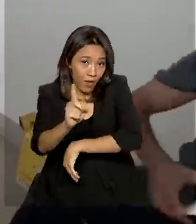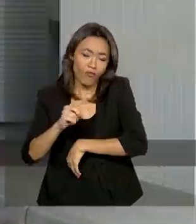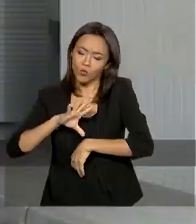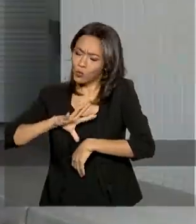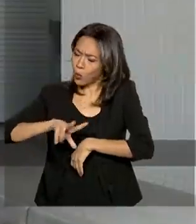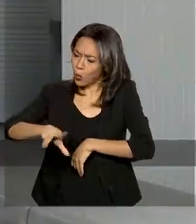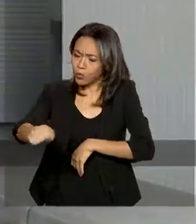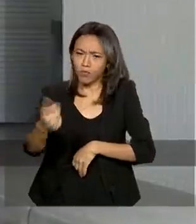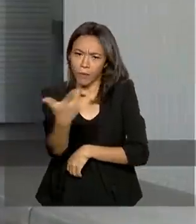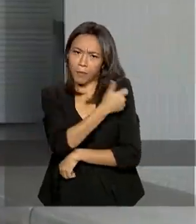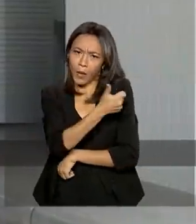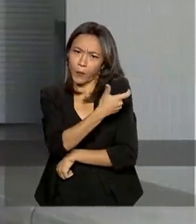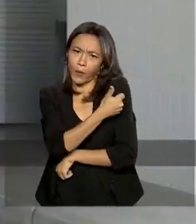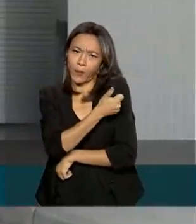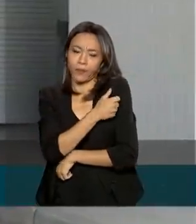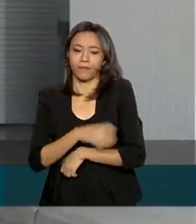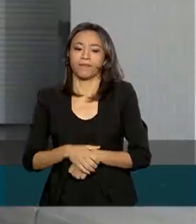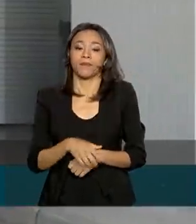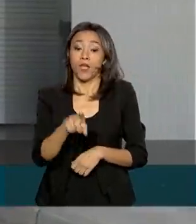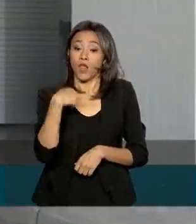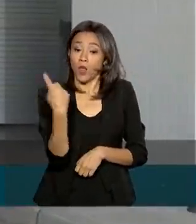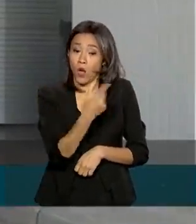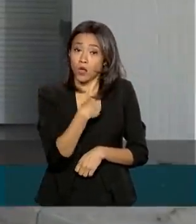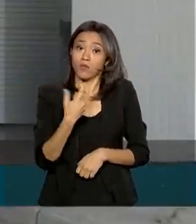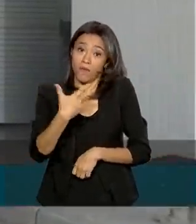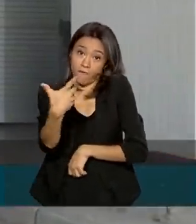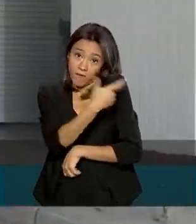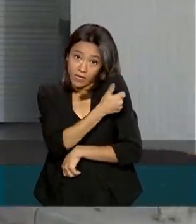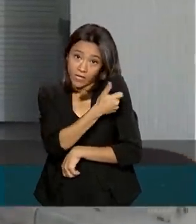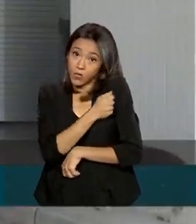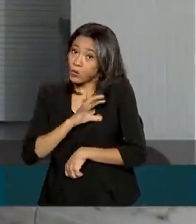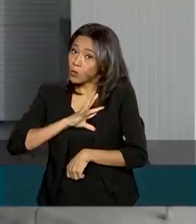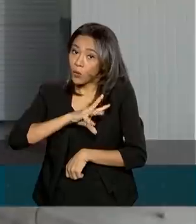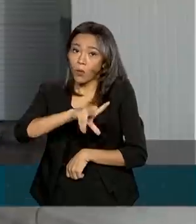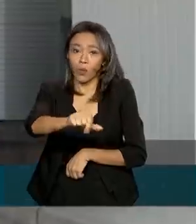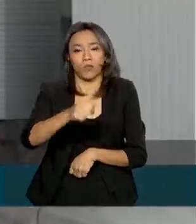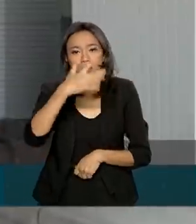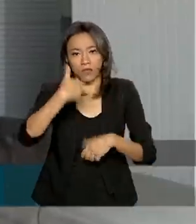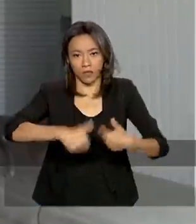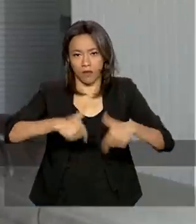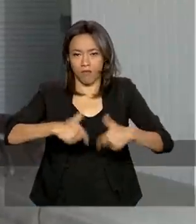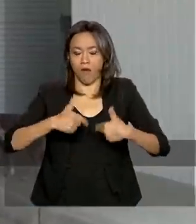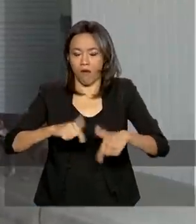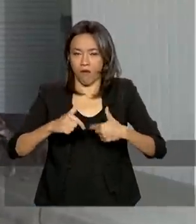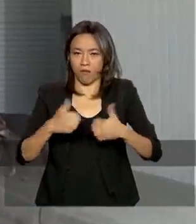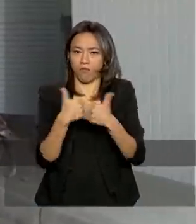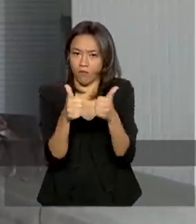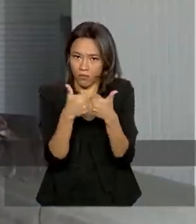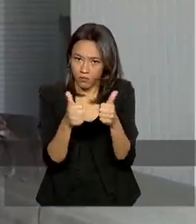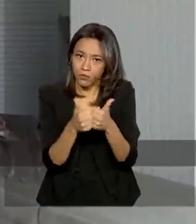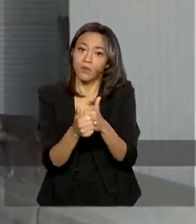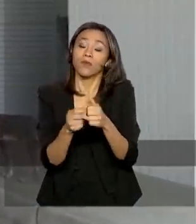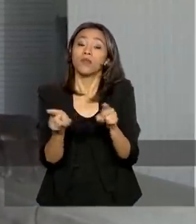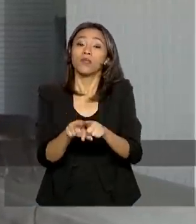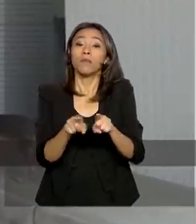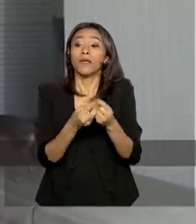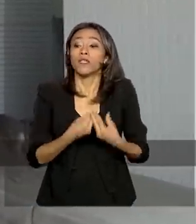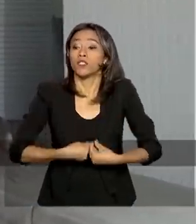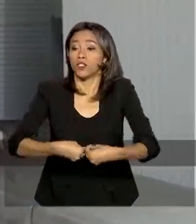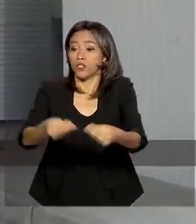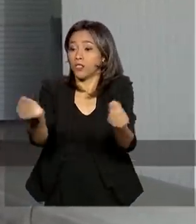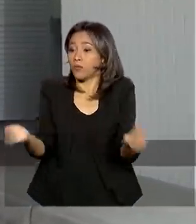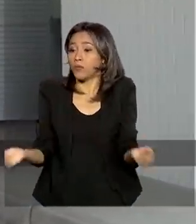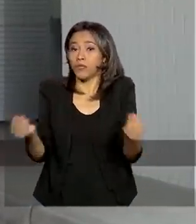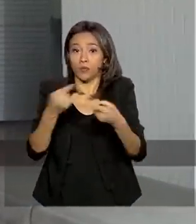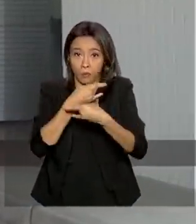pessoal. Estamos vacinando todos os funcionários ligados a transporte. E também distribuímos máscara para